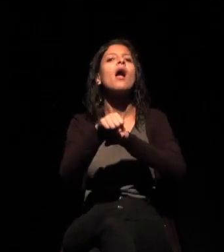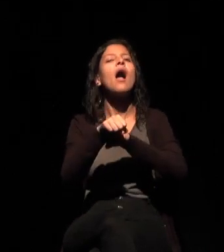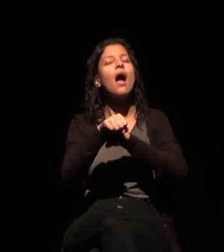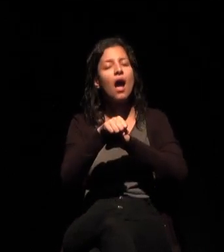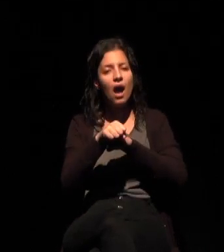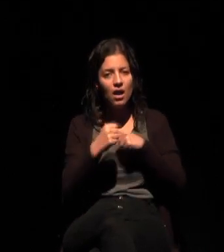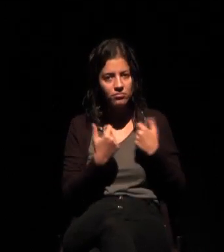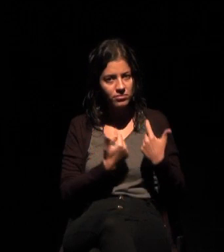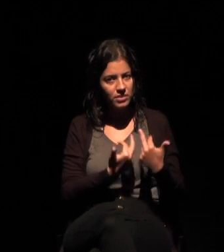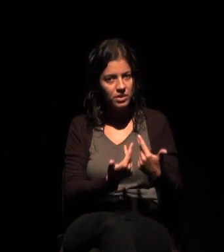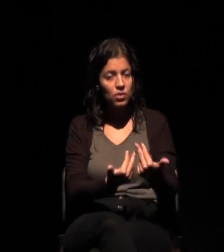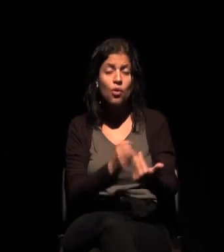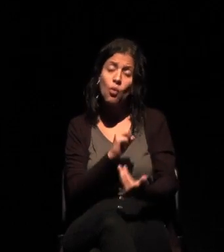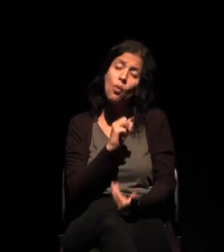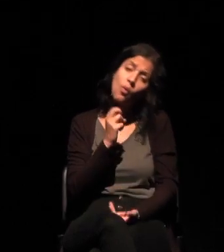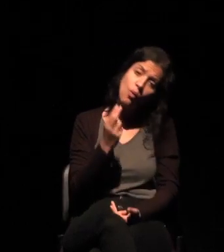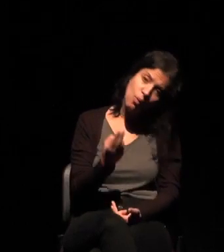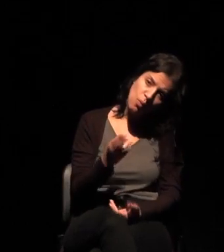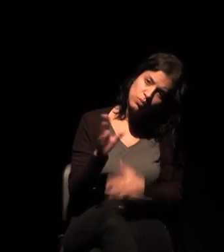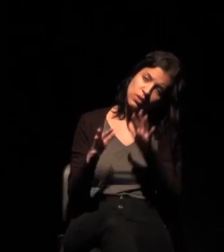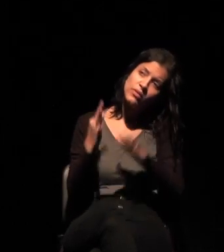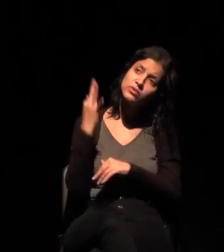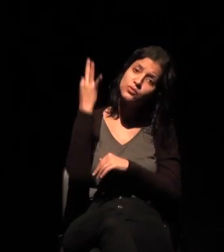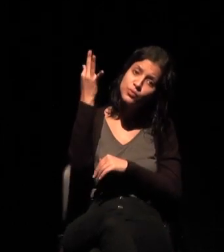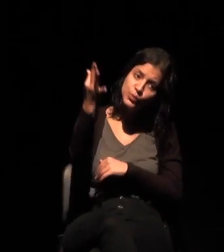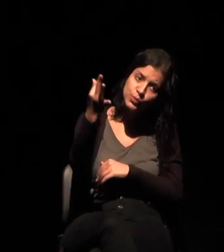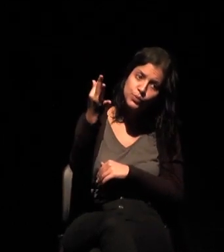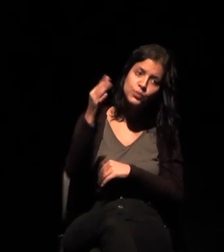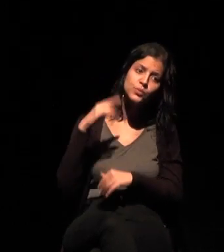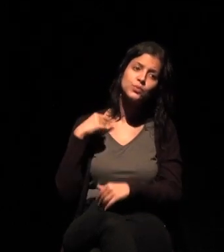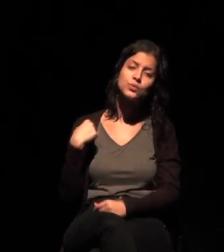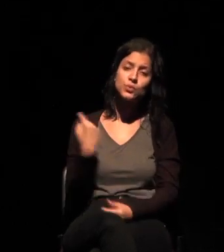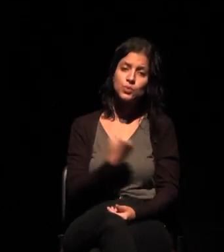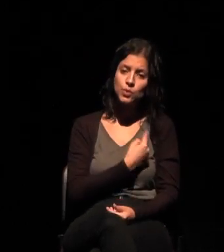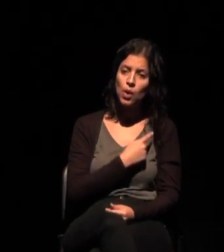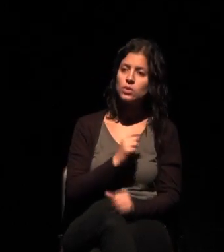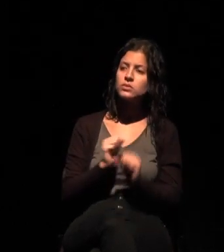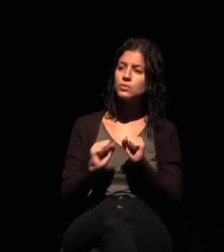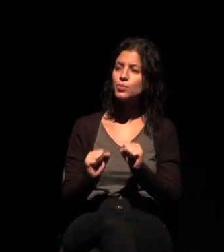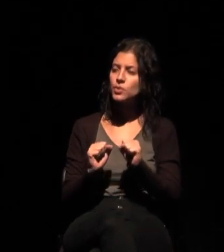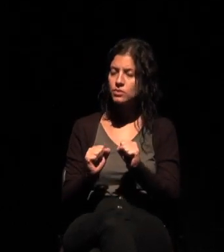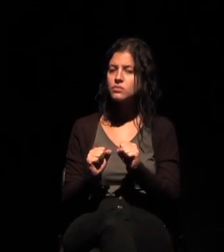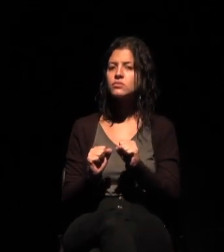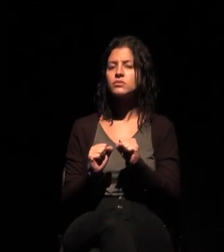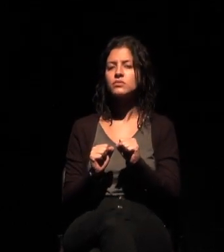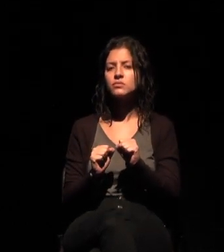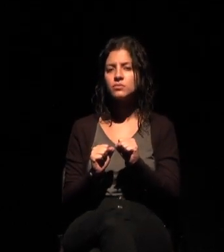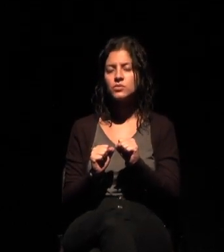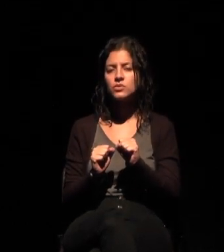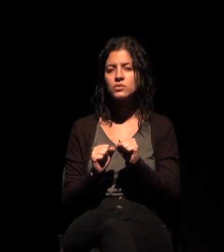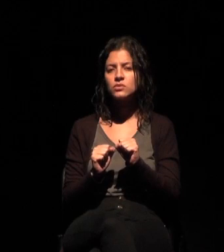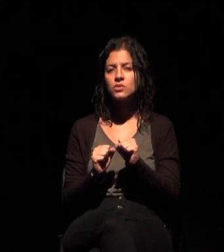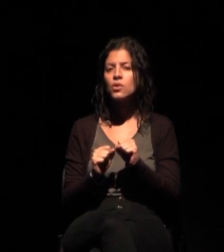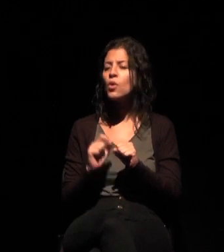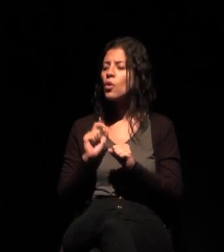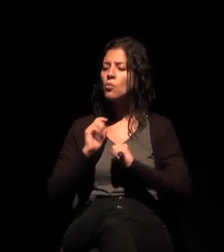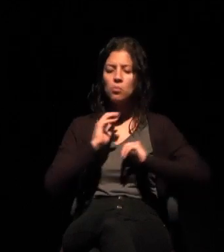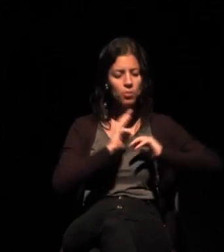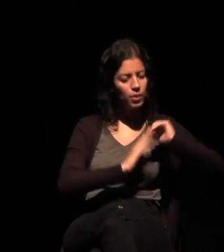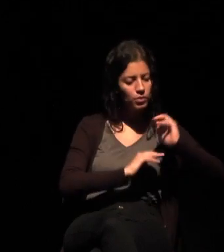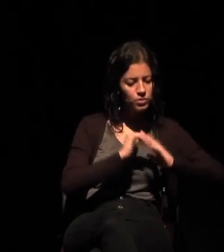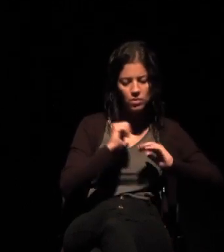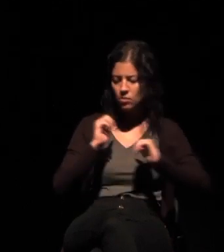lugar justamente onde possamos partilhar é é aquilo que vamos produzindo